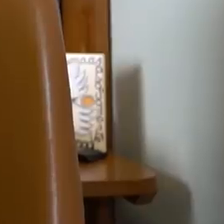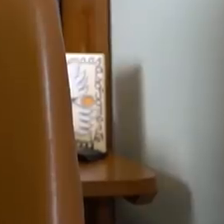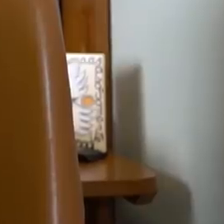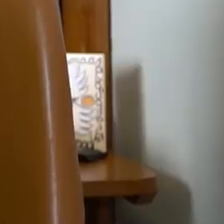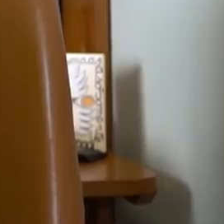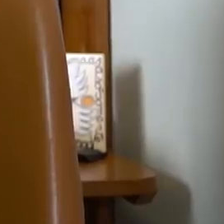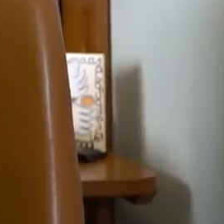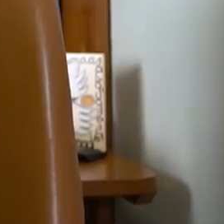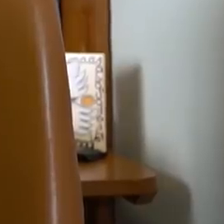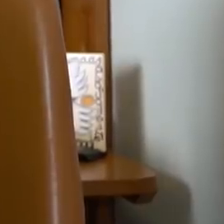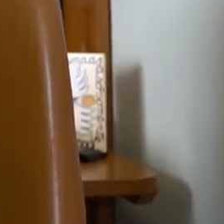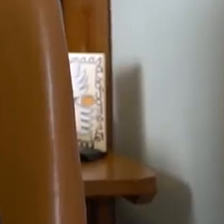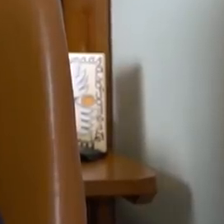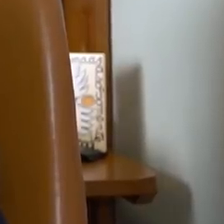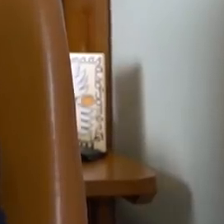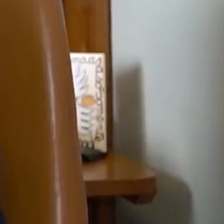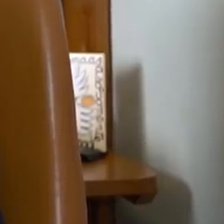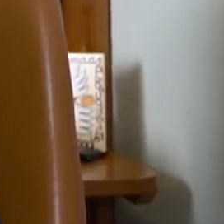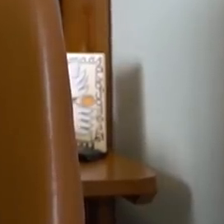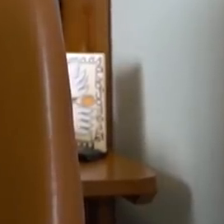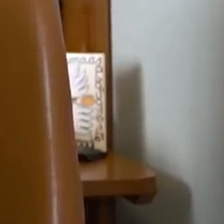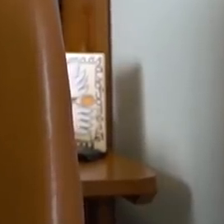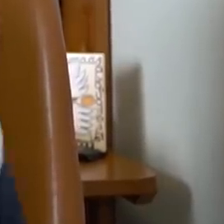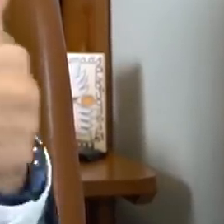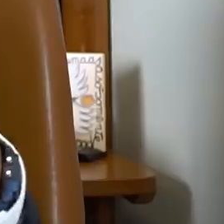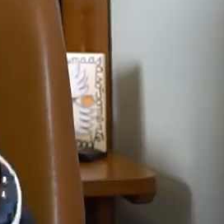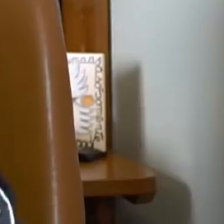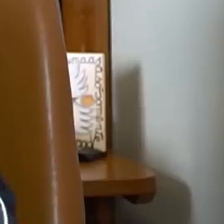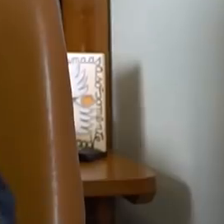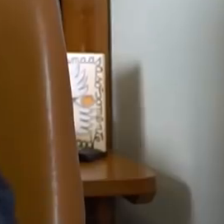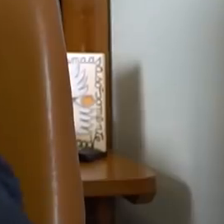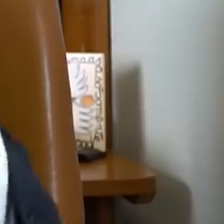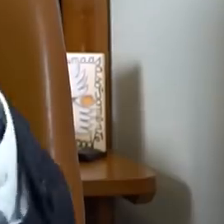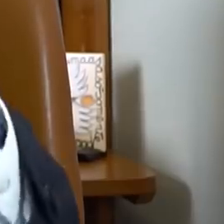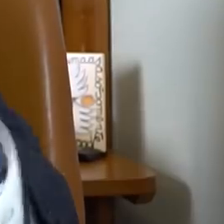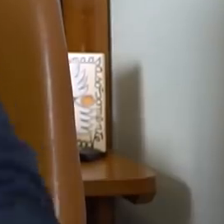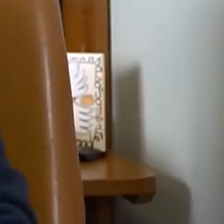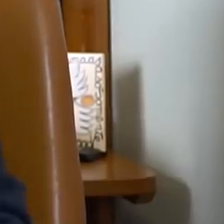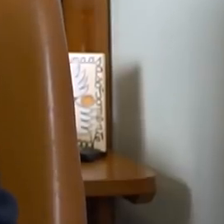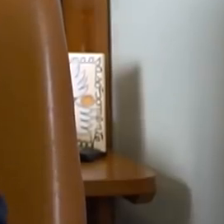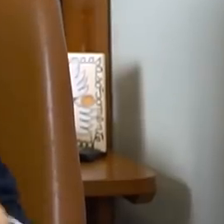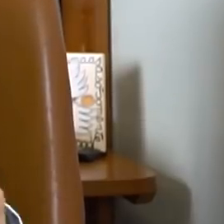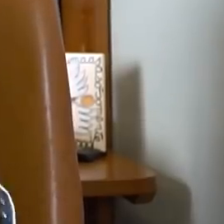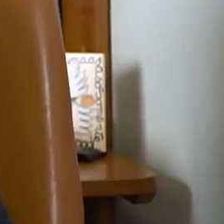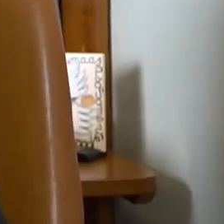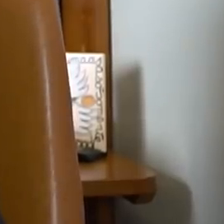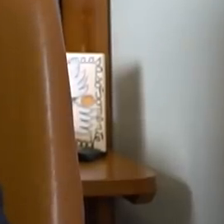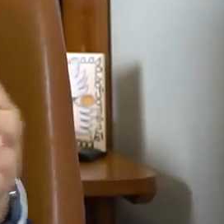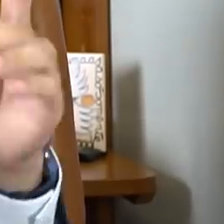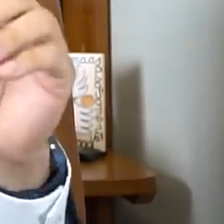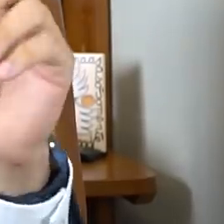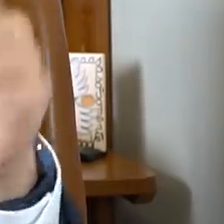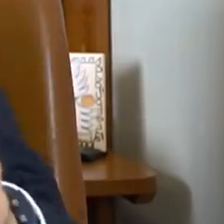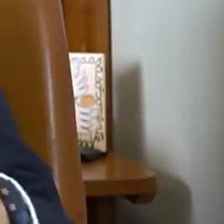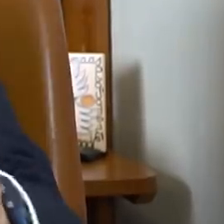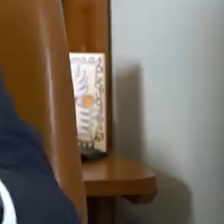disponível em todas as livrarias pelo país. Um capítulo eu escrevo, outro capítulo não escreve, está muito legal, muito divertido. Um sucesso de críticas. E